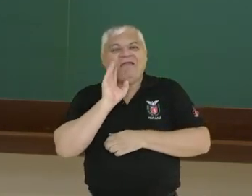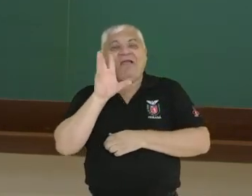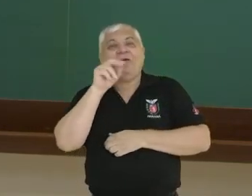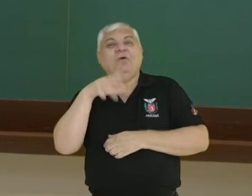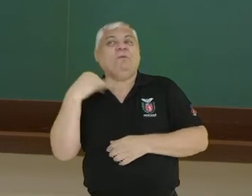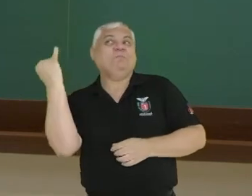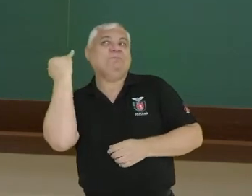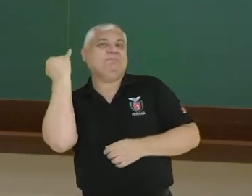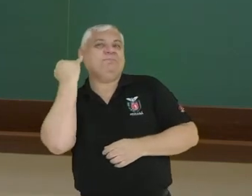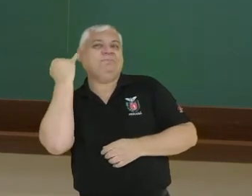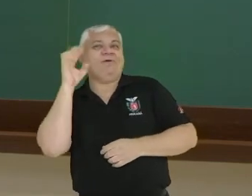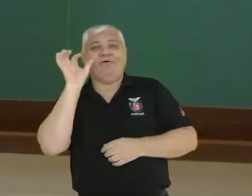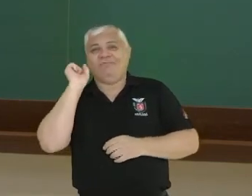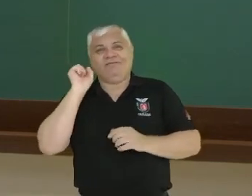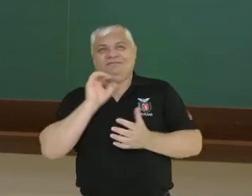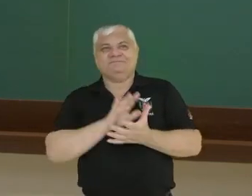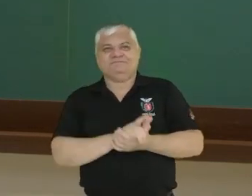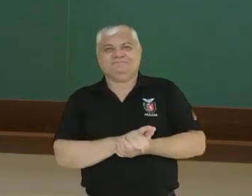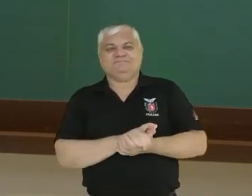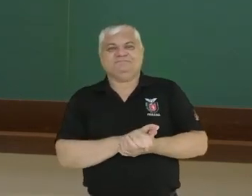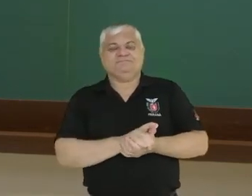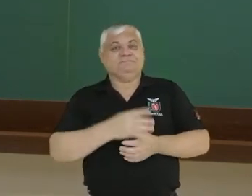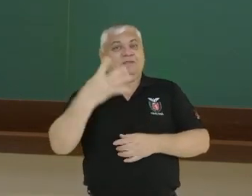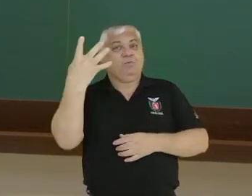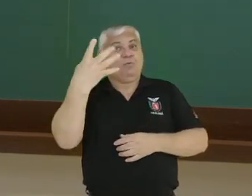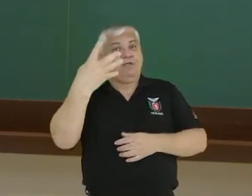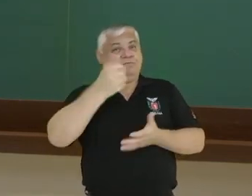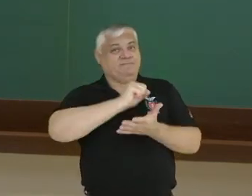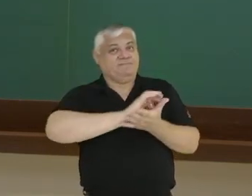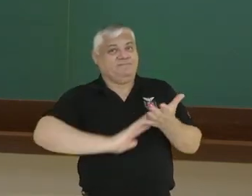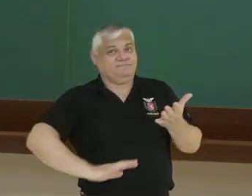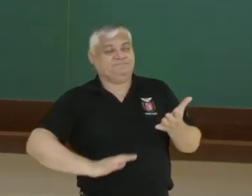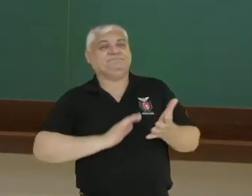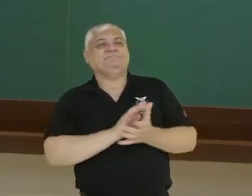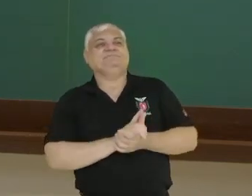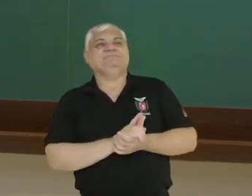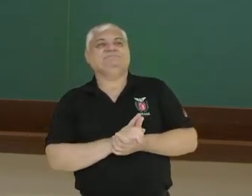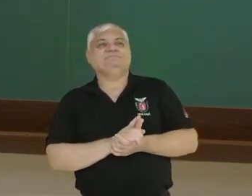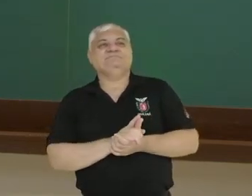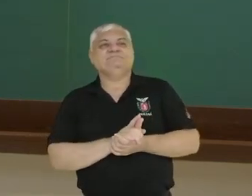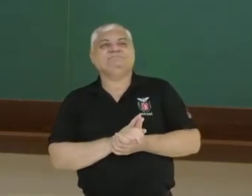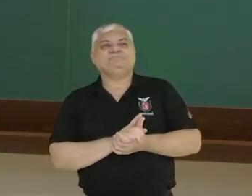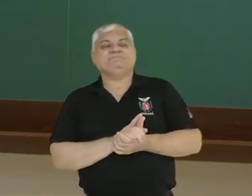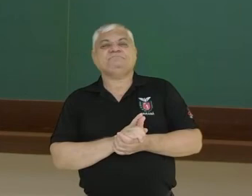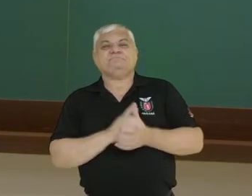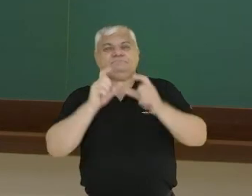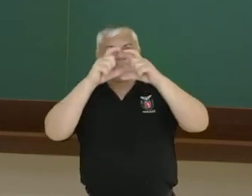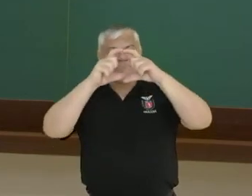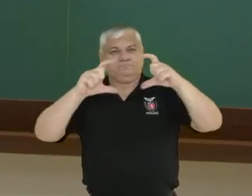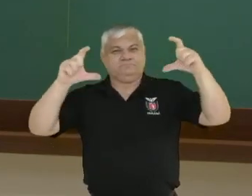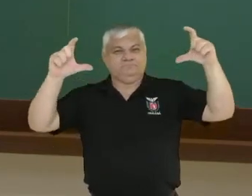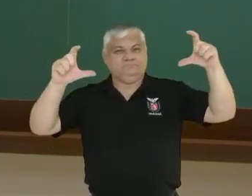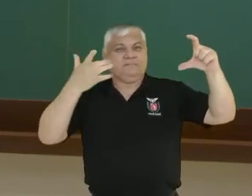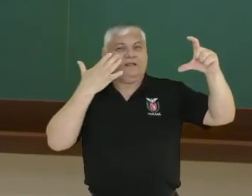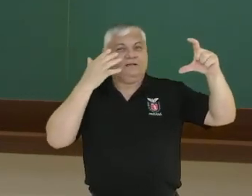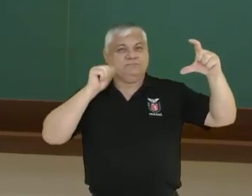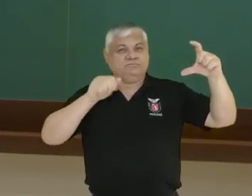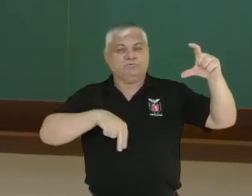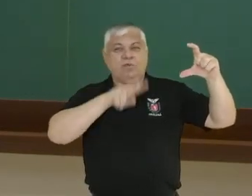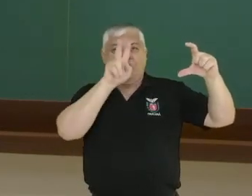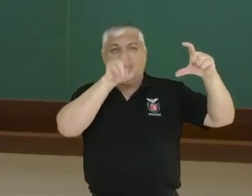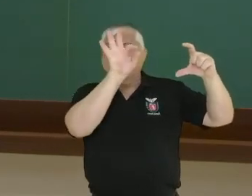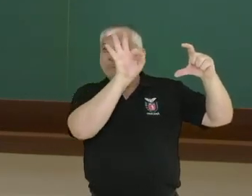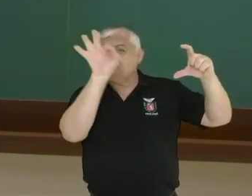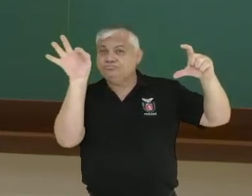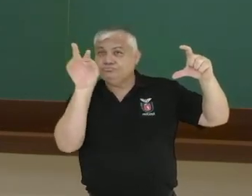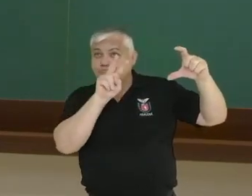história. Bom, atividade do número 4. Observe aqui. Temos aqui um trecho para você observar e responder